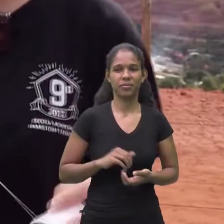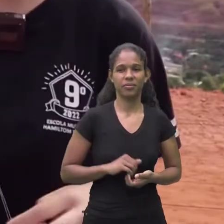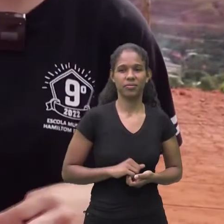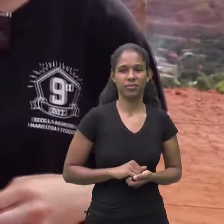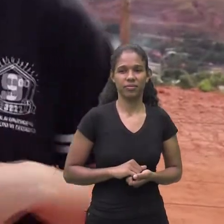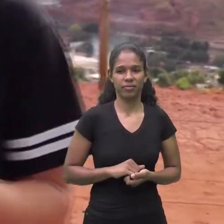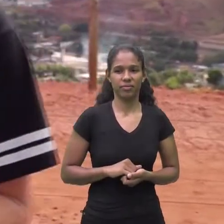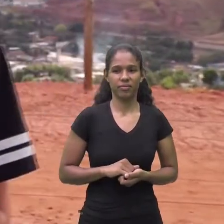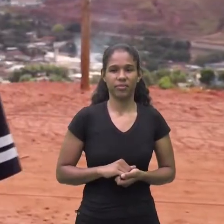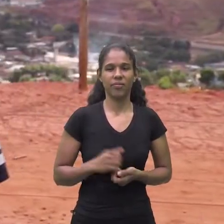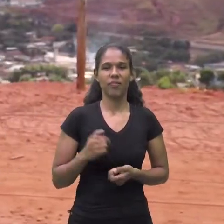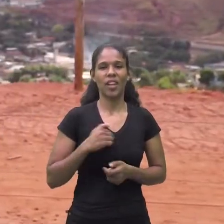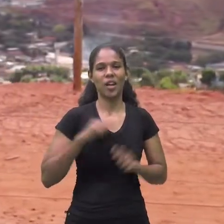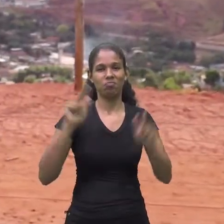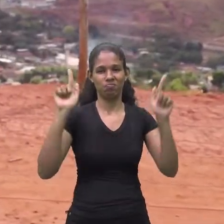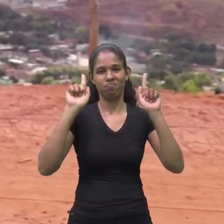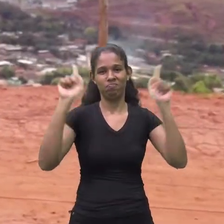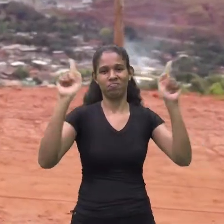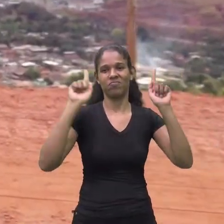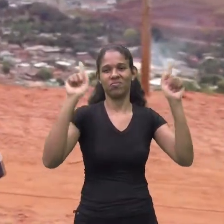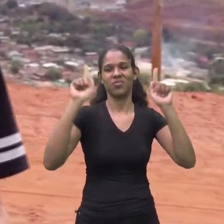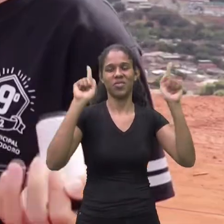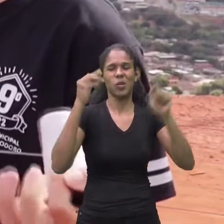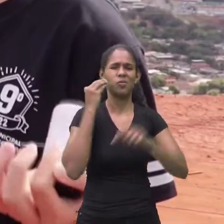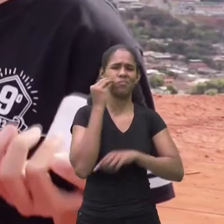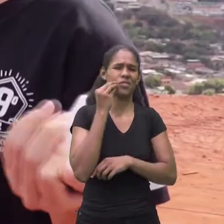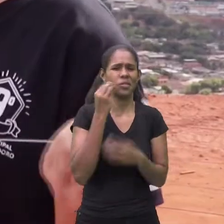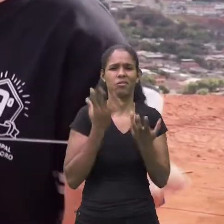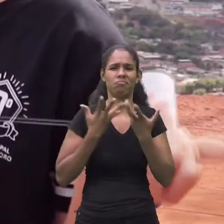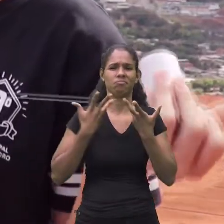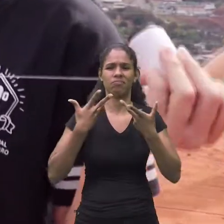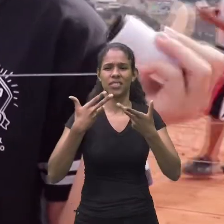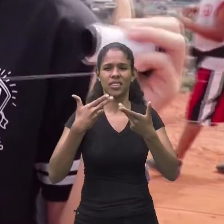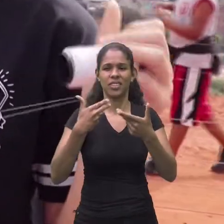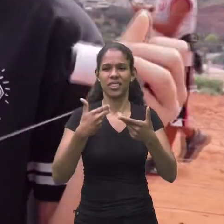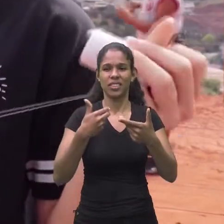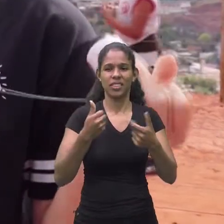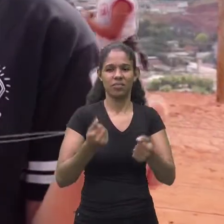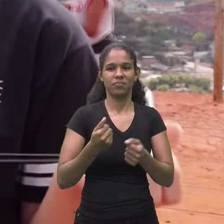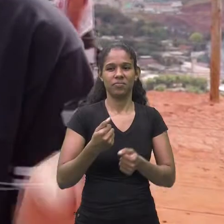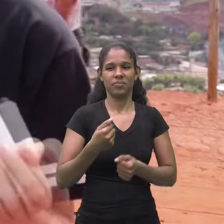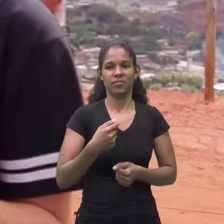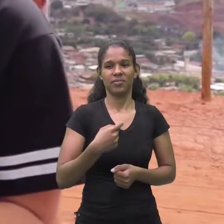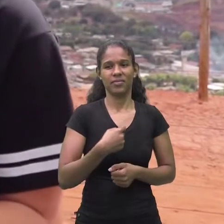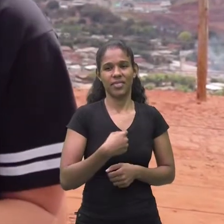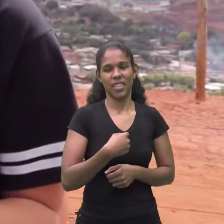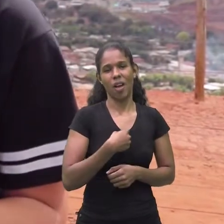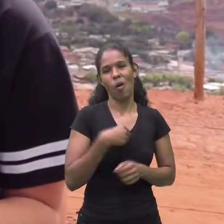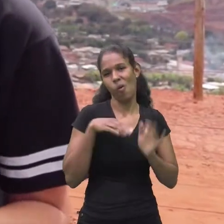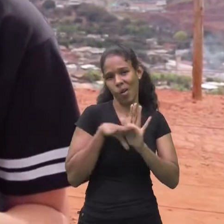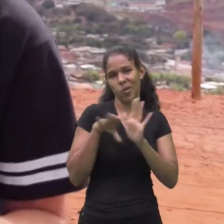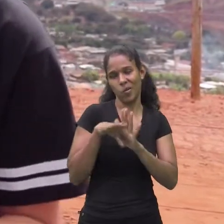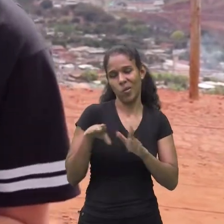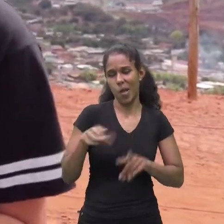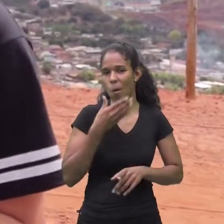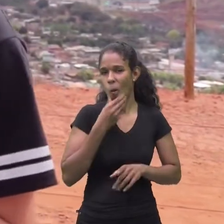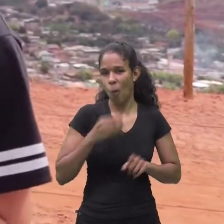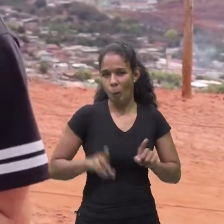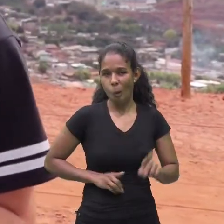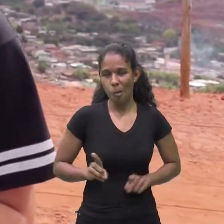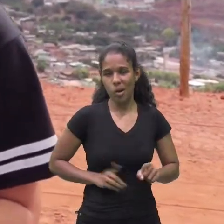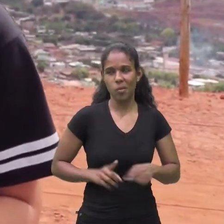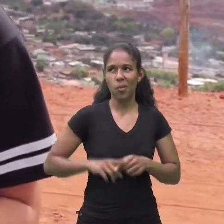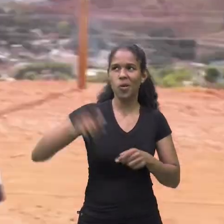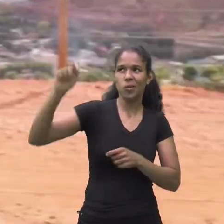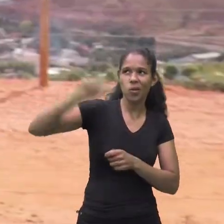Eu achei muito divertido, é um projeto interessante da escola. Eu soltei com meu primo, mas soltar, subir, isso não. Eu só pegava, dava um soquinho